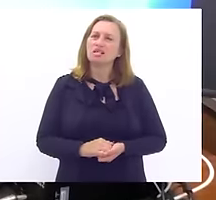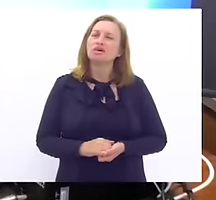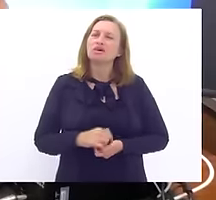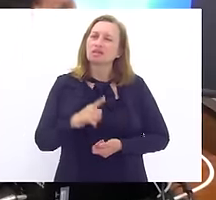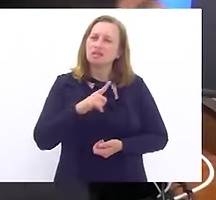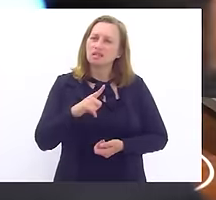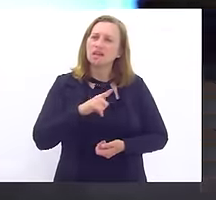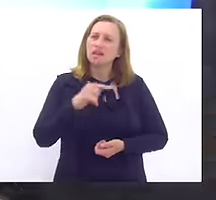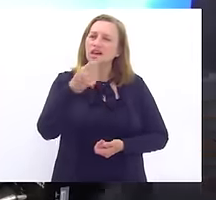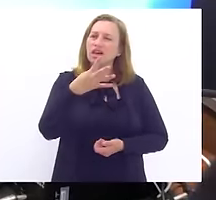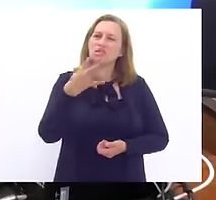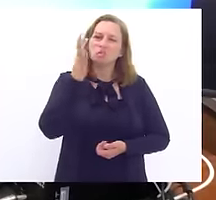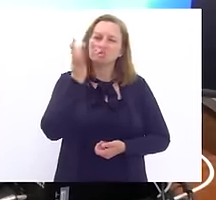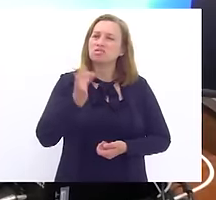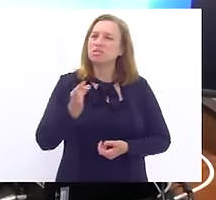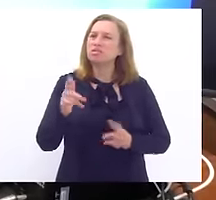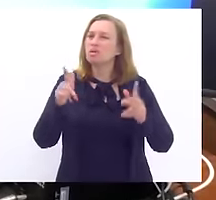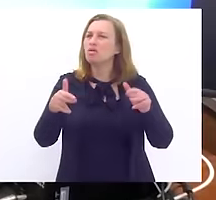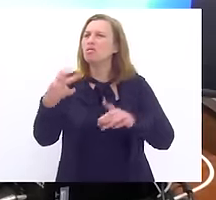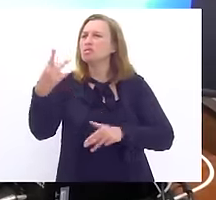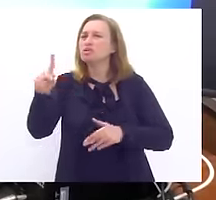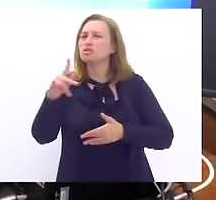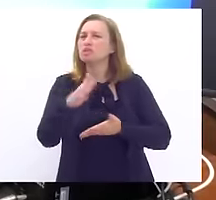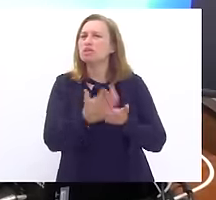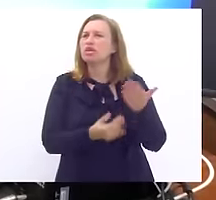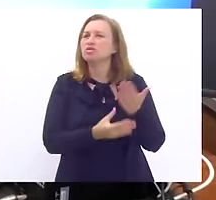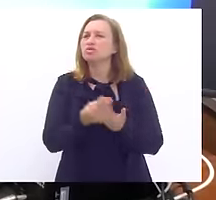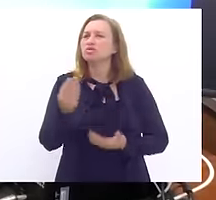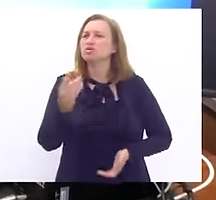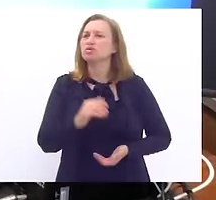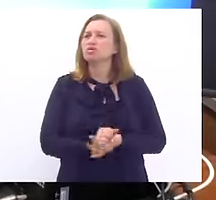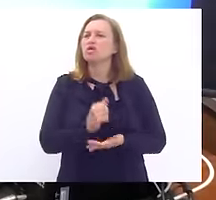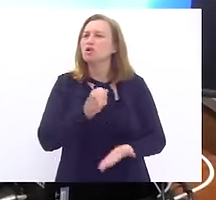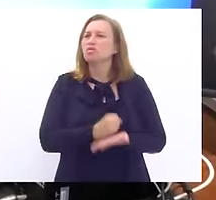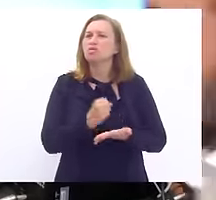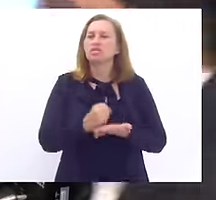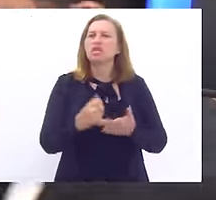não apesar dos contratos diferentes